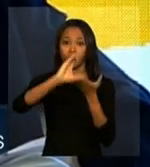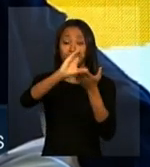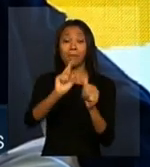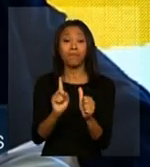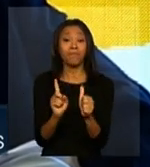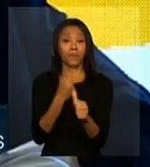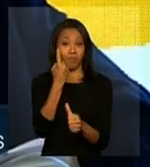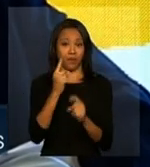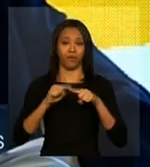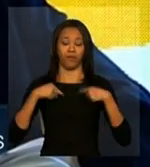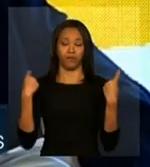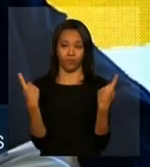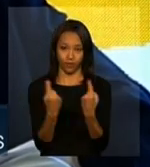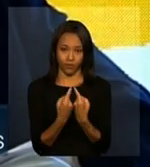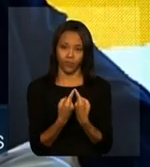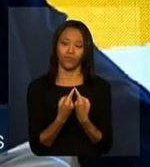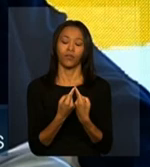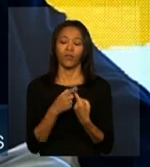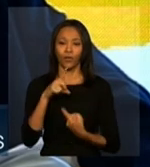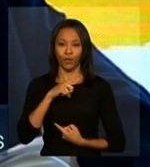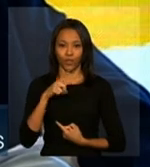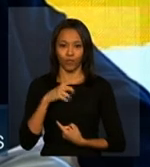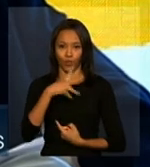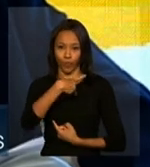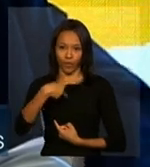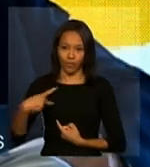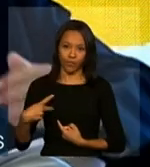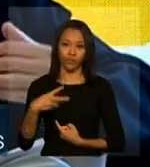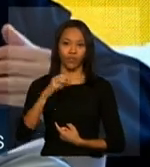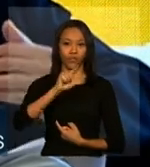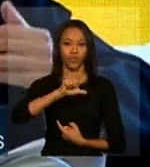audiência que eu tive com o presidente Lula,